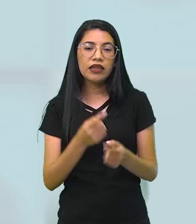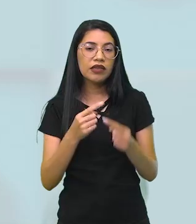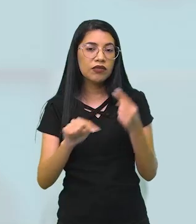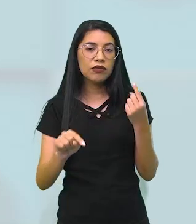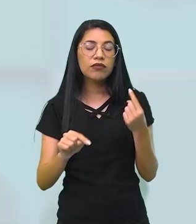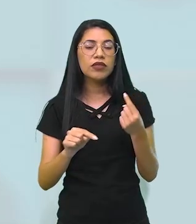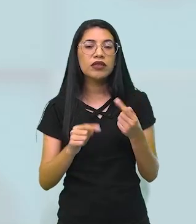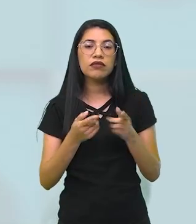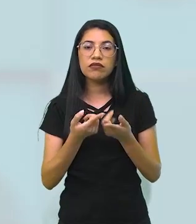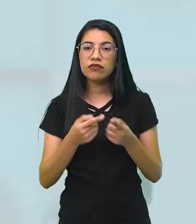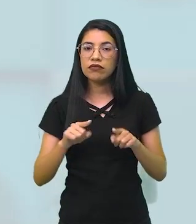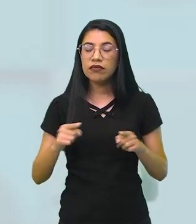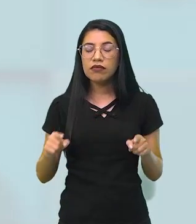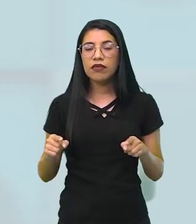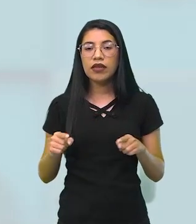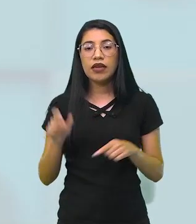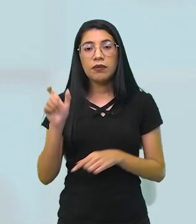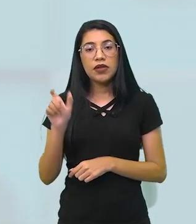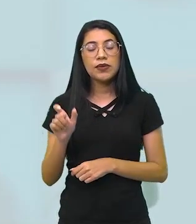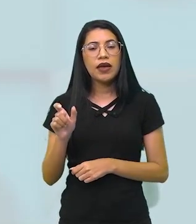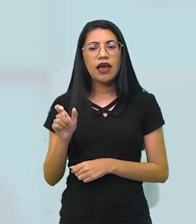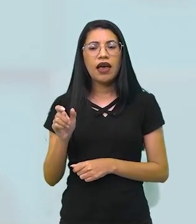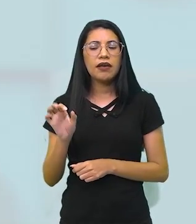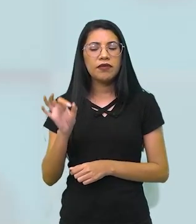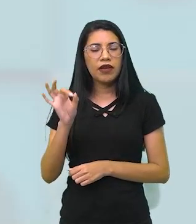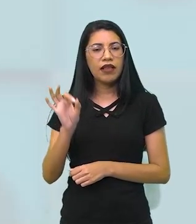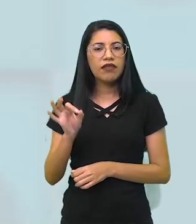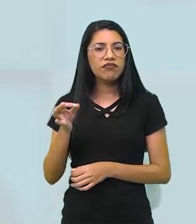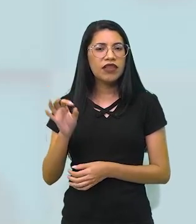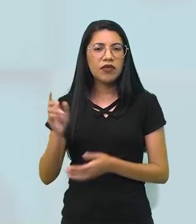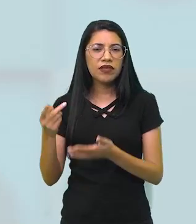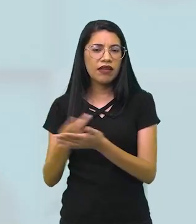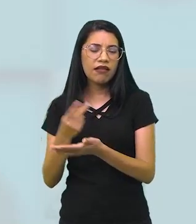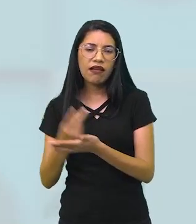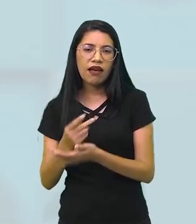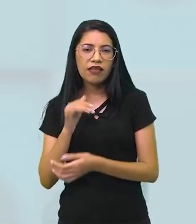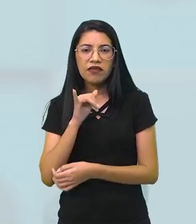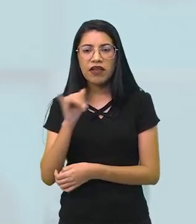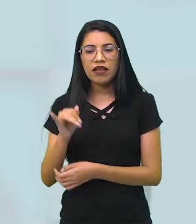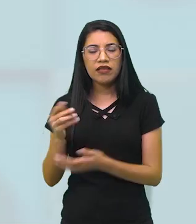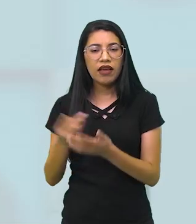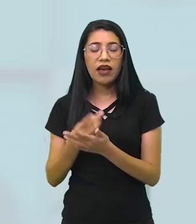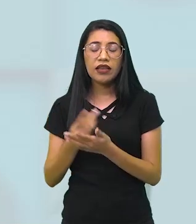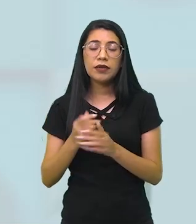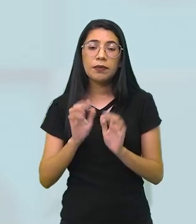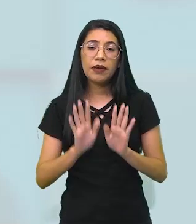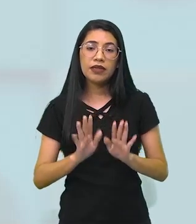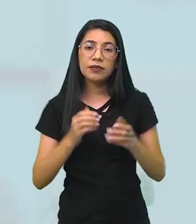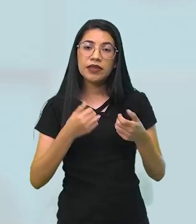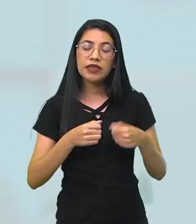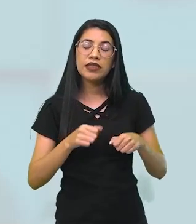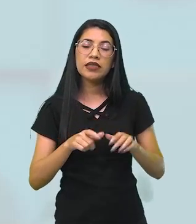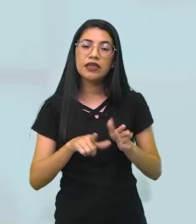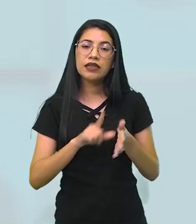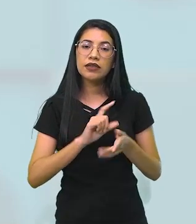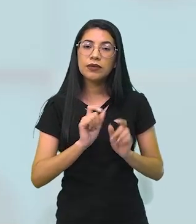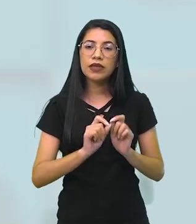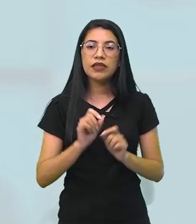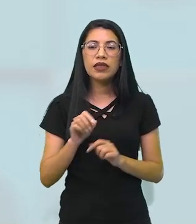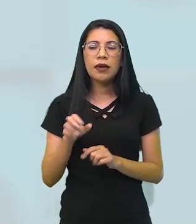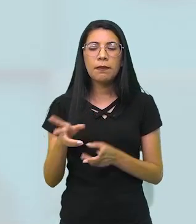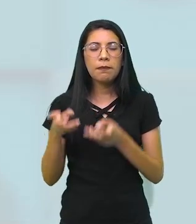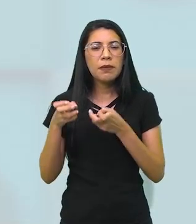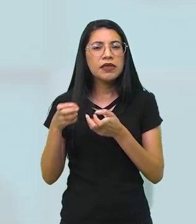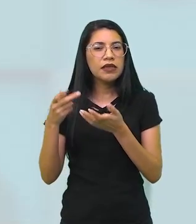gramática E aí as pessoas já se acham no direito de corrigir né e o certo Não é esse o certo é o quê você de repente ali ouviu aquela palavra